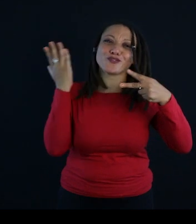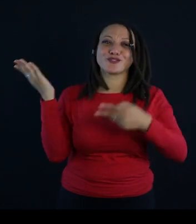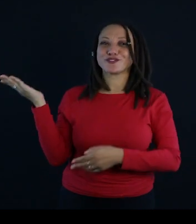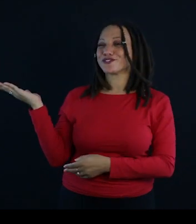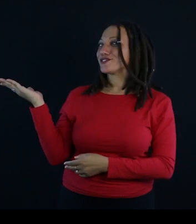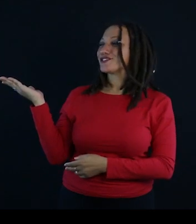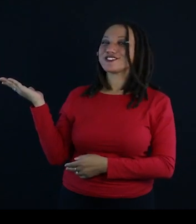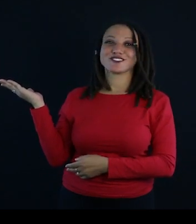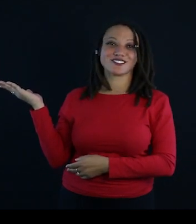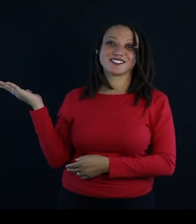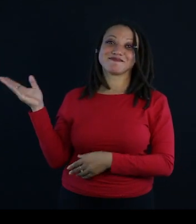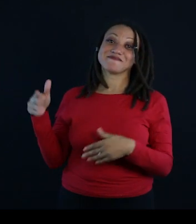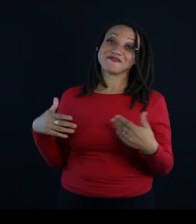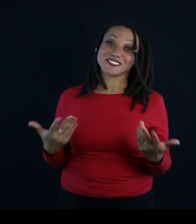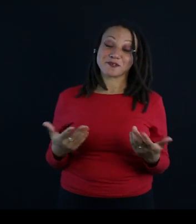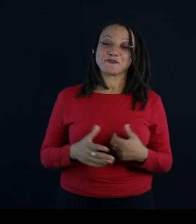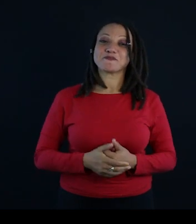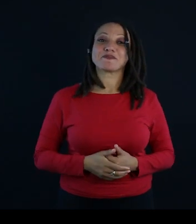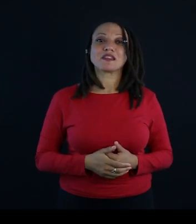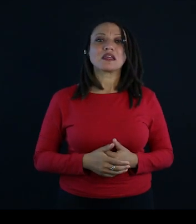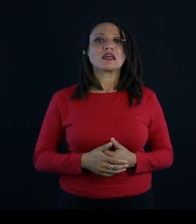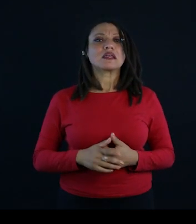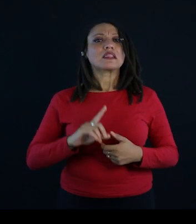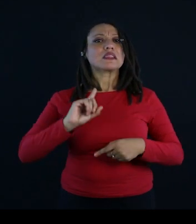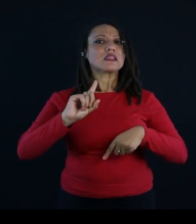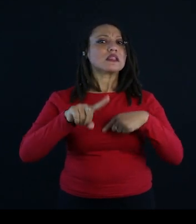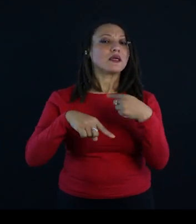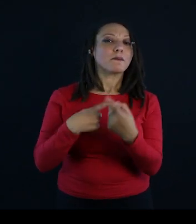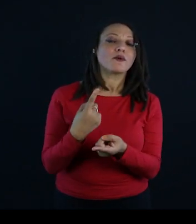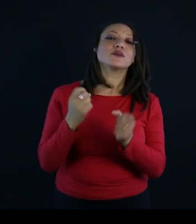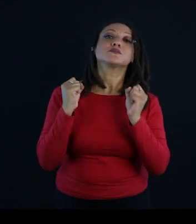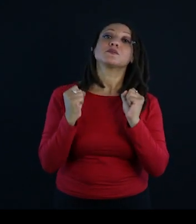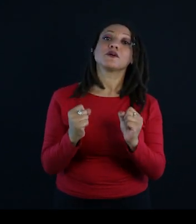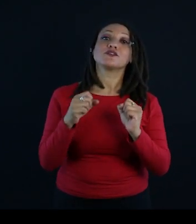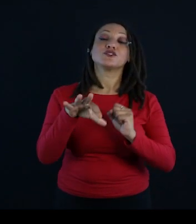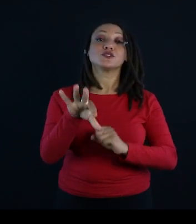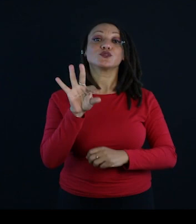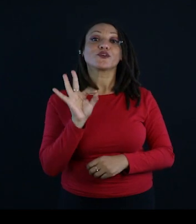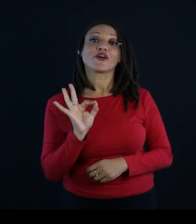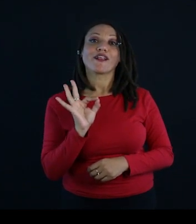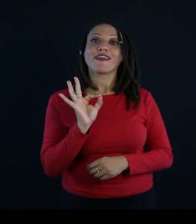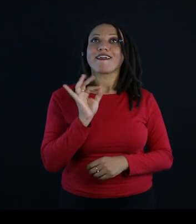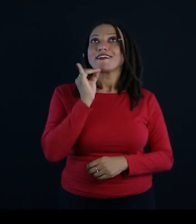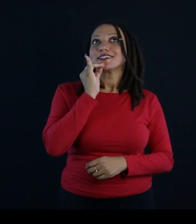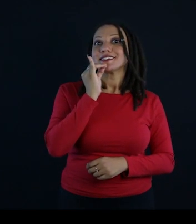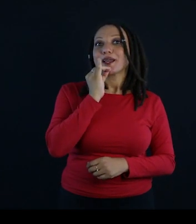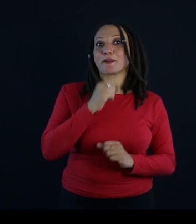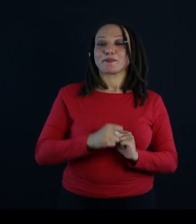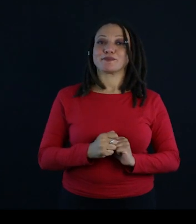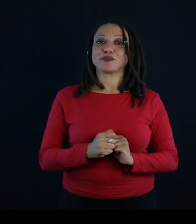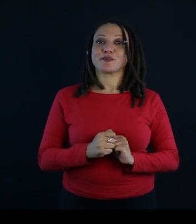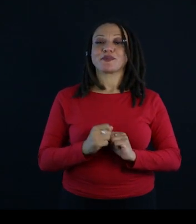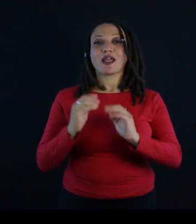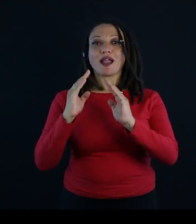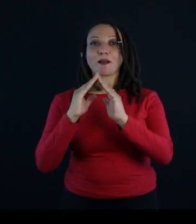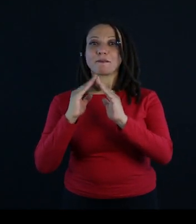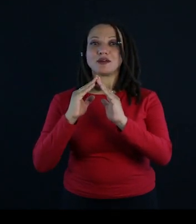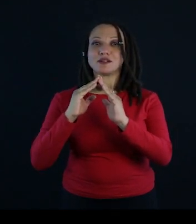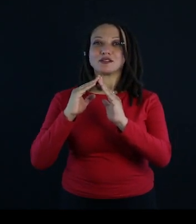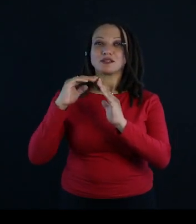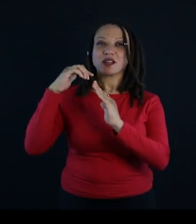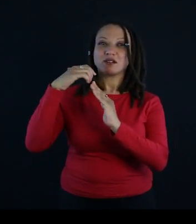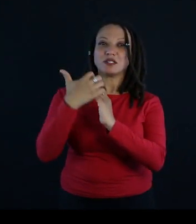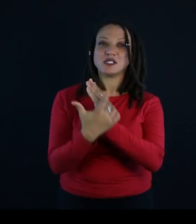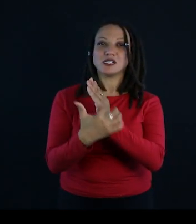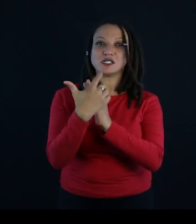Olha que bonitinho. E aí, gente, você depois, vocês podem escolher, por exemplo, os três porquinhos têm a